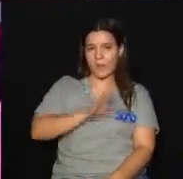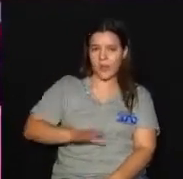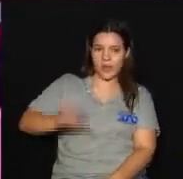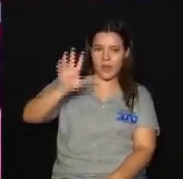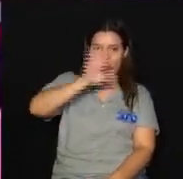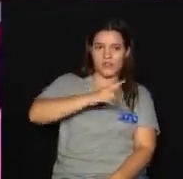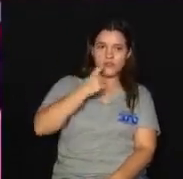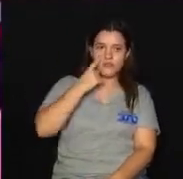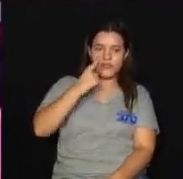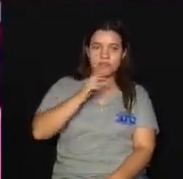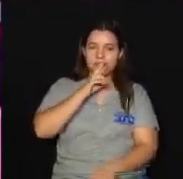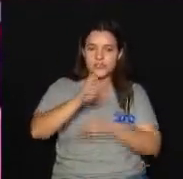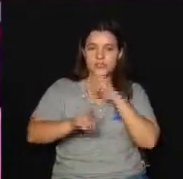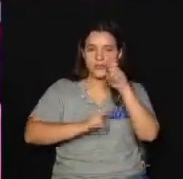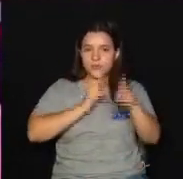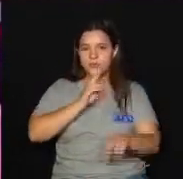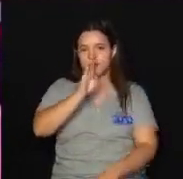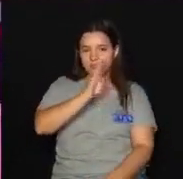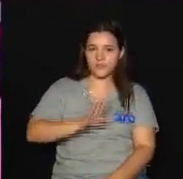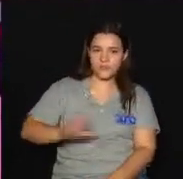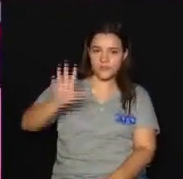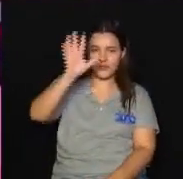os resultados aí nacionais,